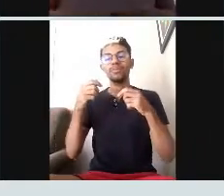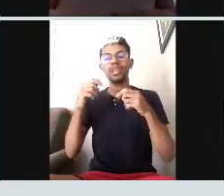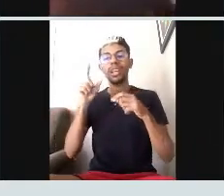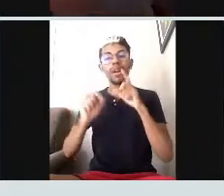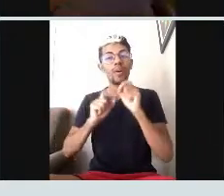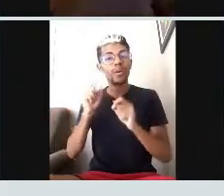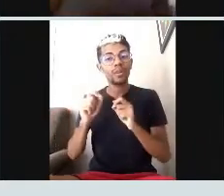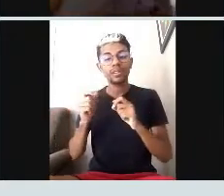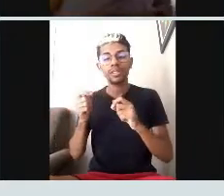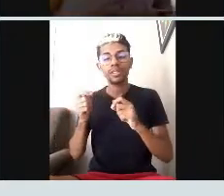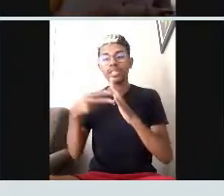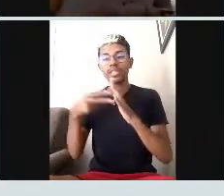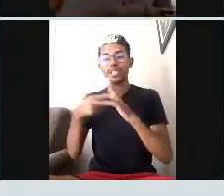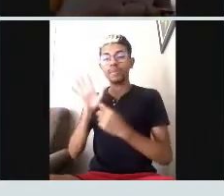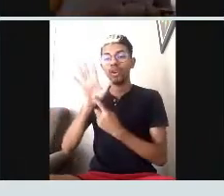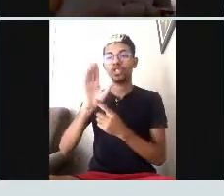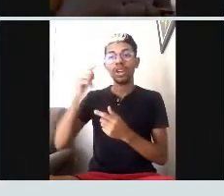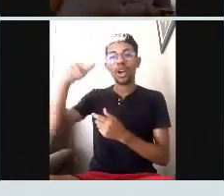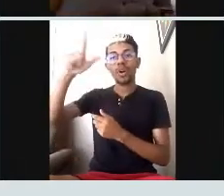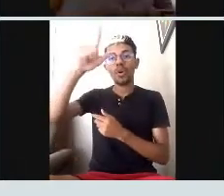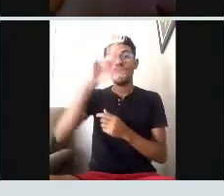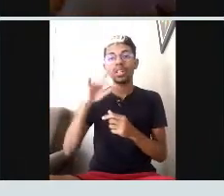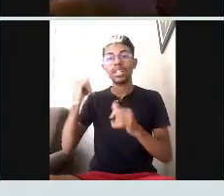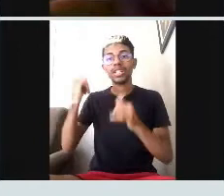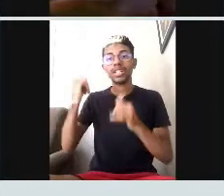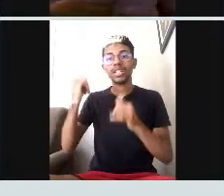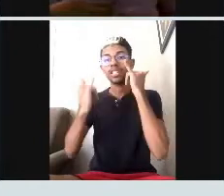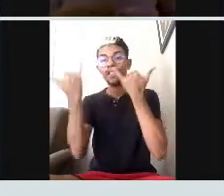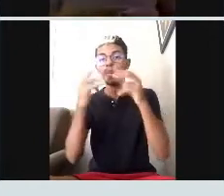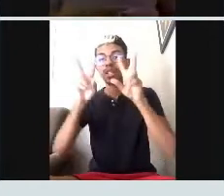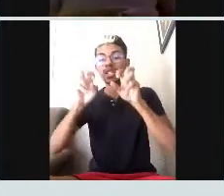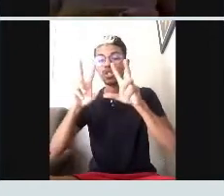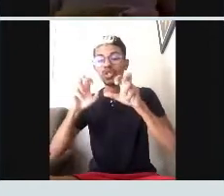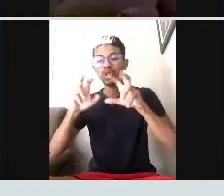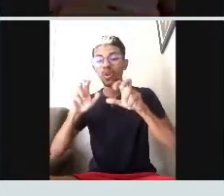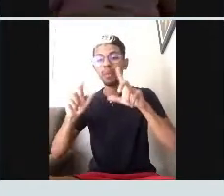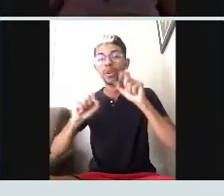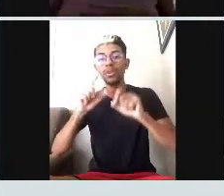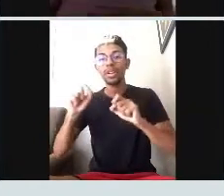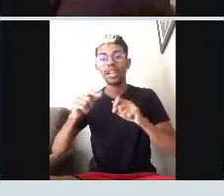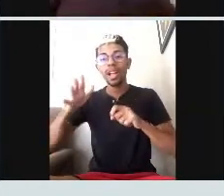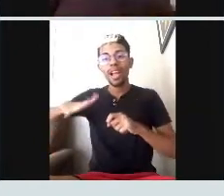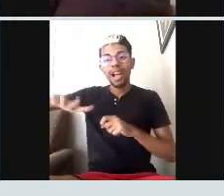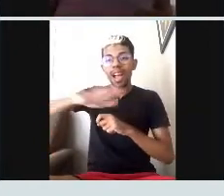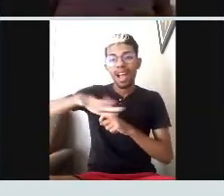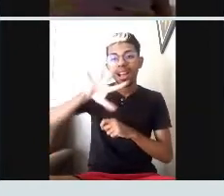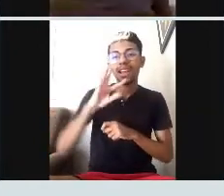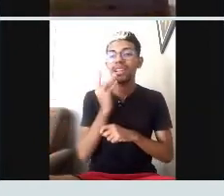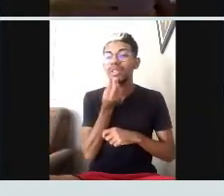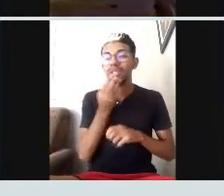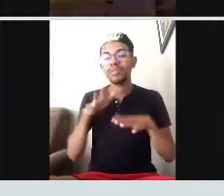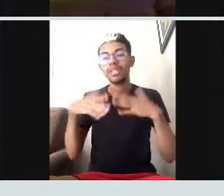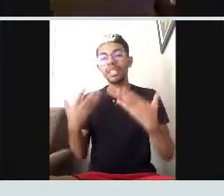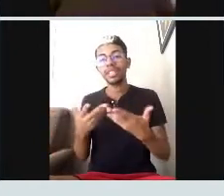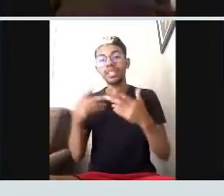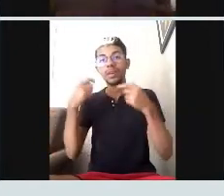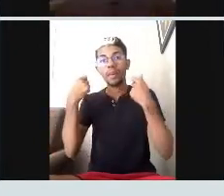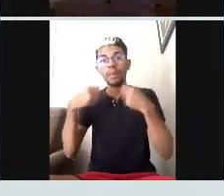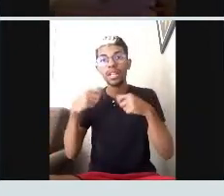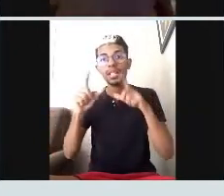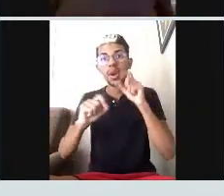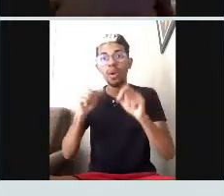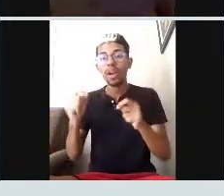conhecimento. Então, se atentem na aula de geografia, na aula de história, na aula de filosofia, para